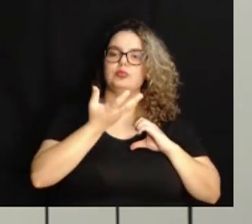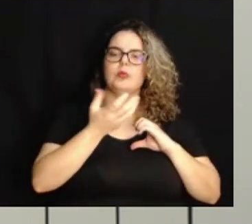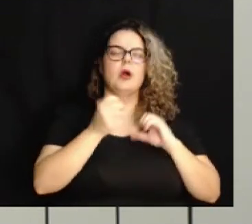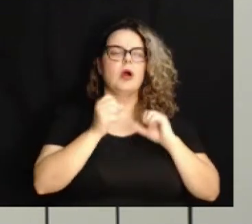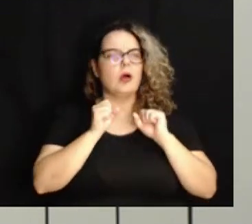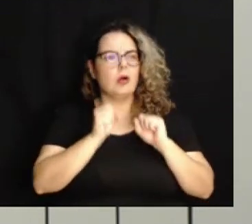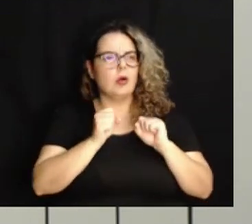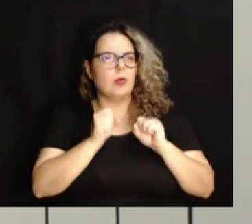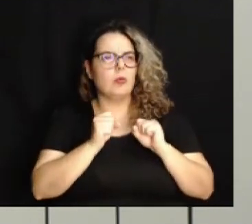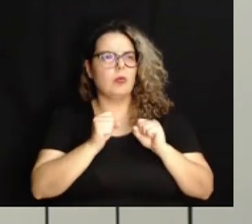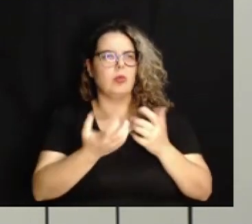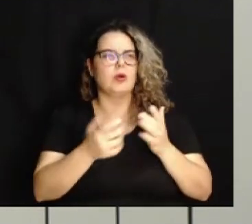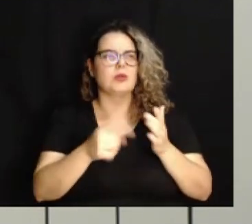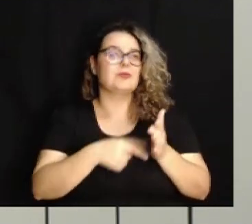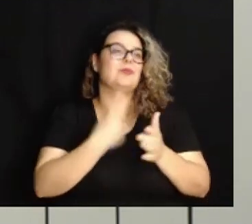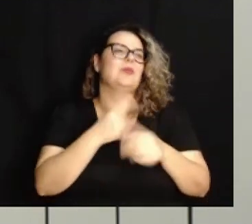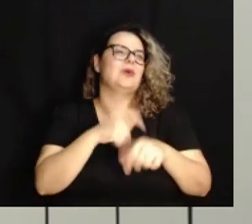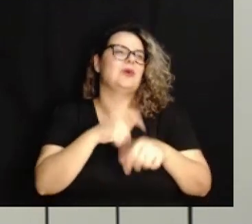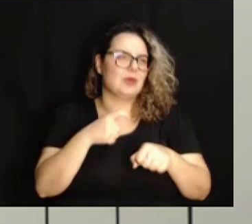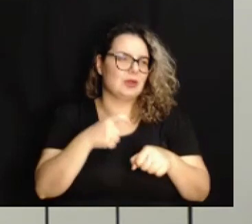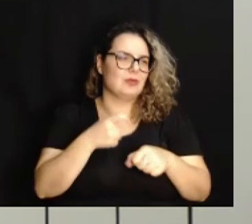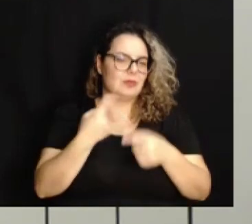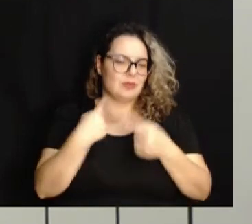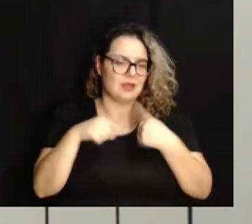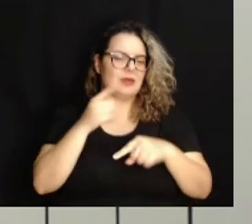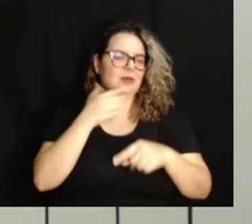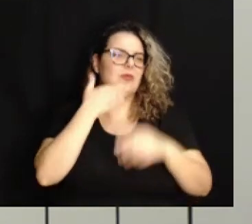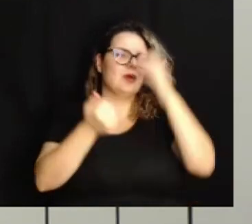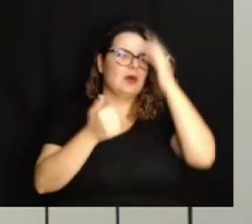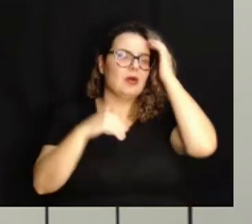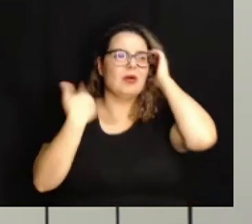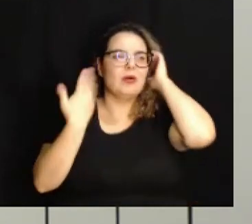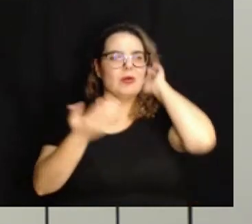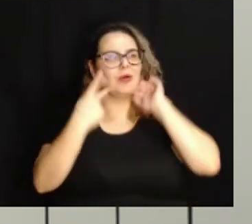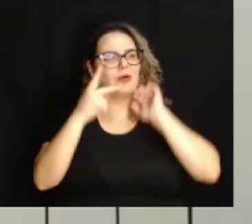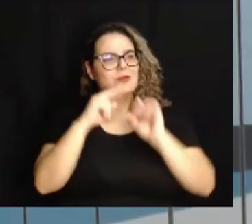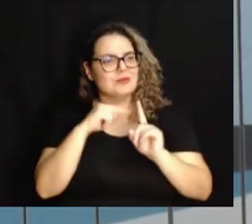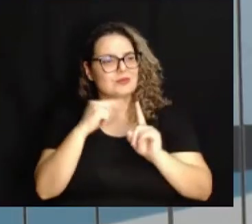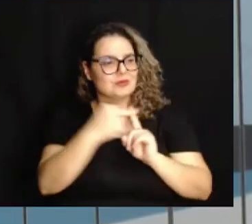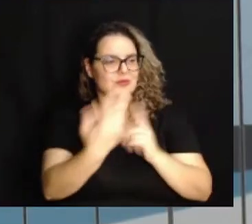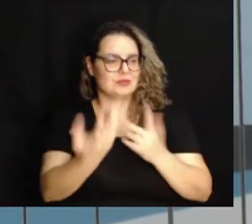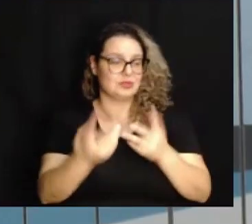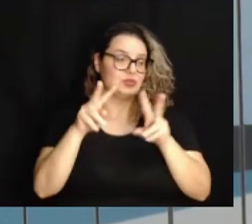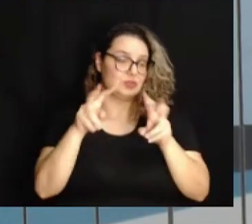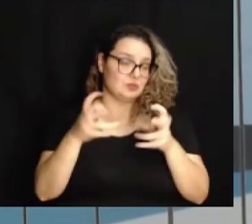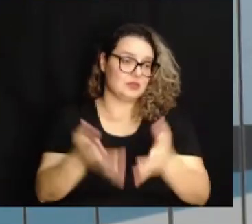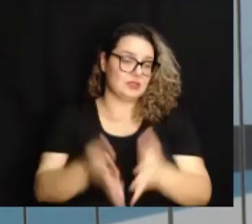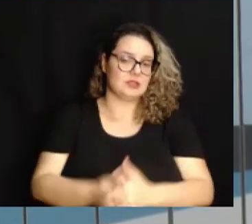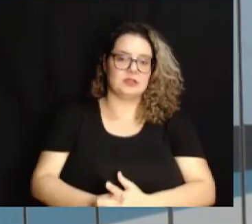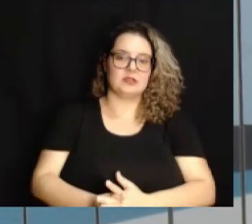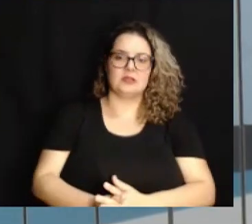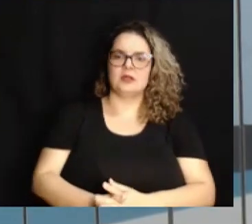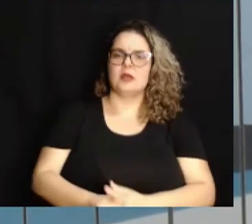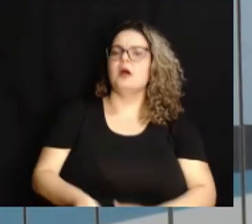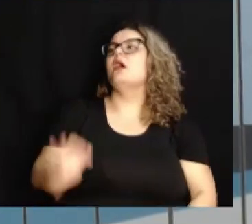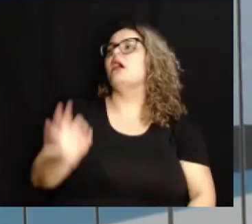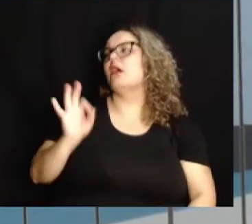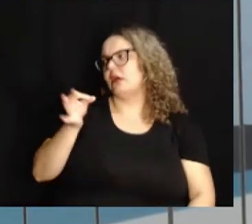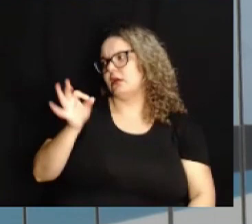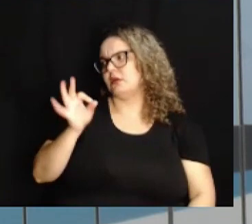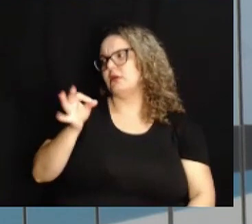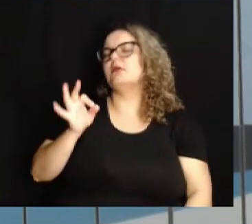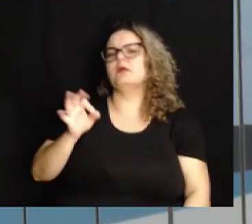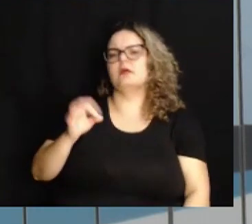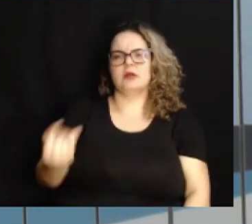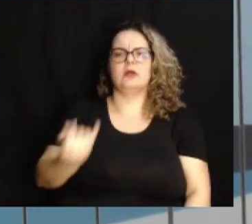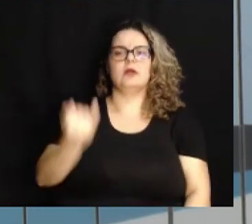primeiro passo para a recuperação? Qual o seu ponto de vista sobre isso? Com certeza, é muito importante a gente pensar na escuta, a